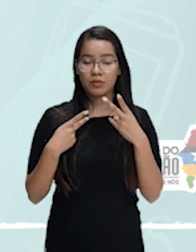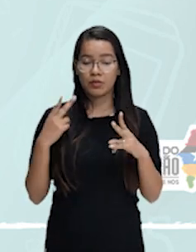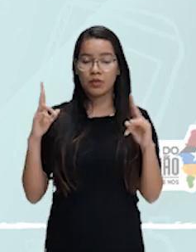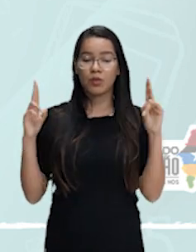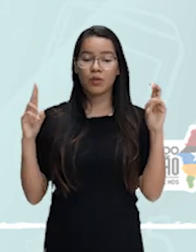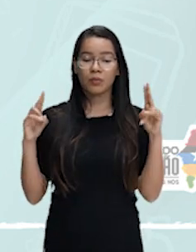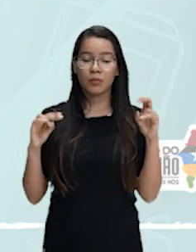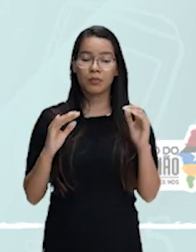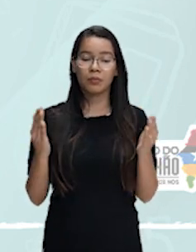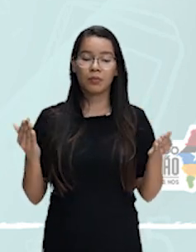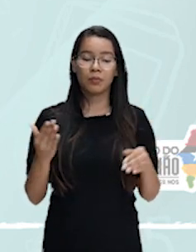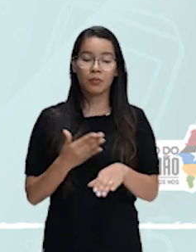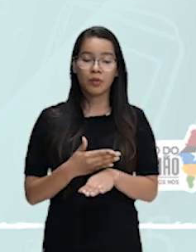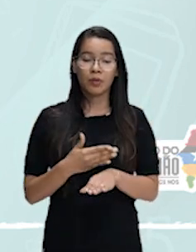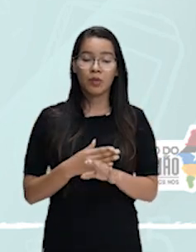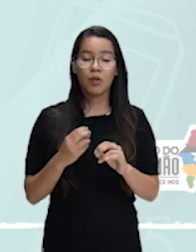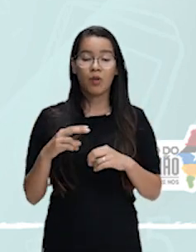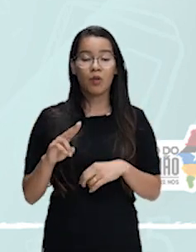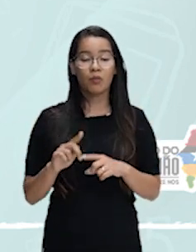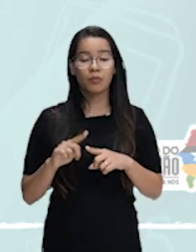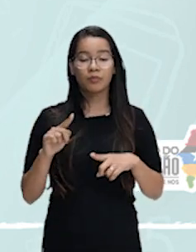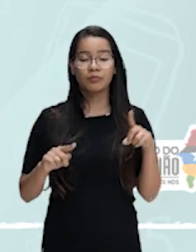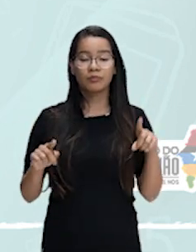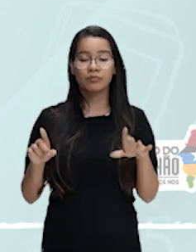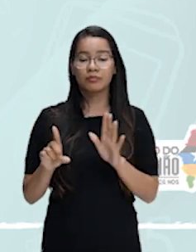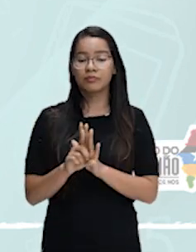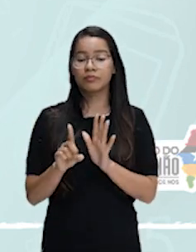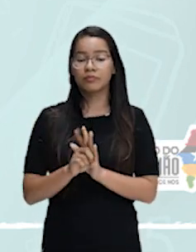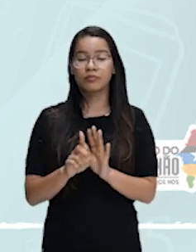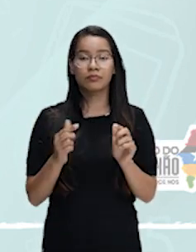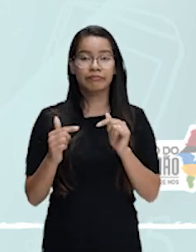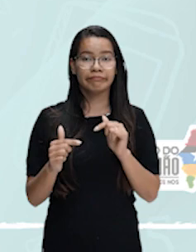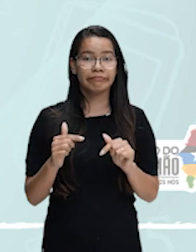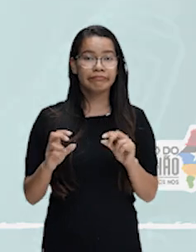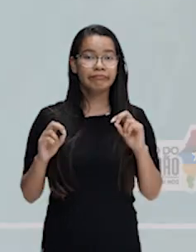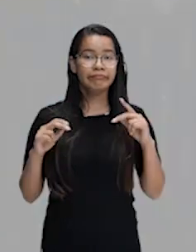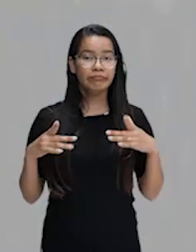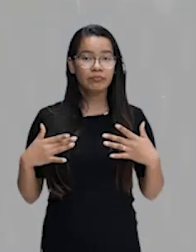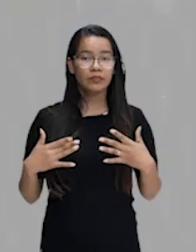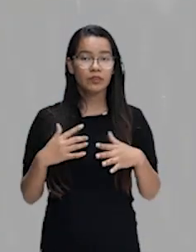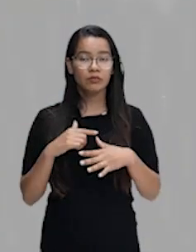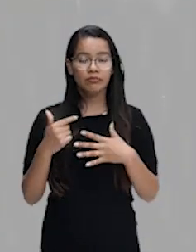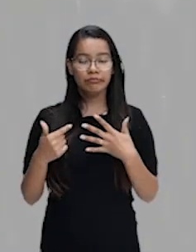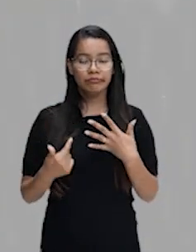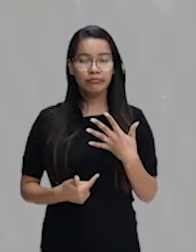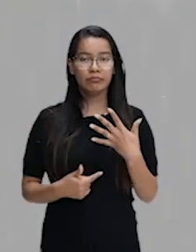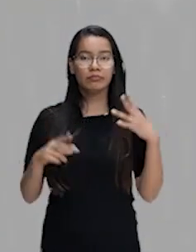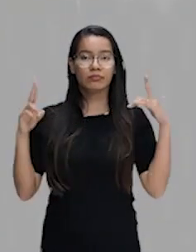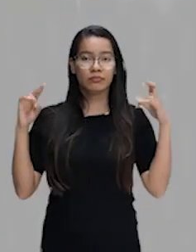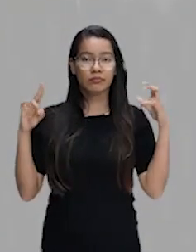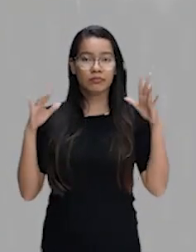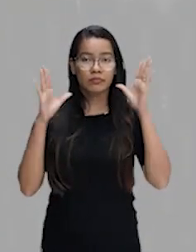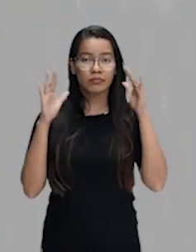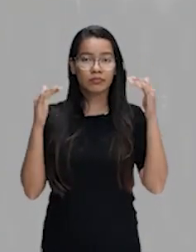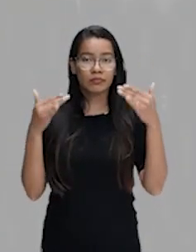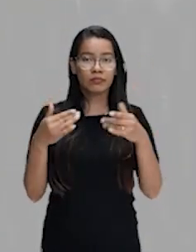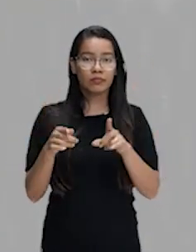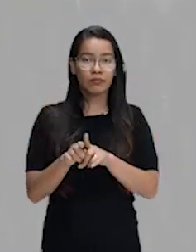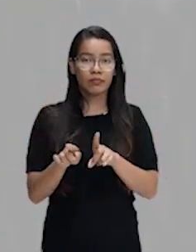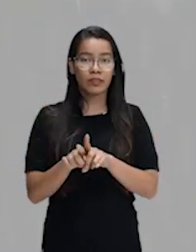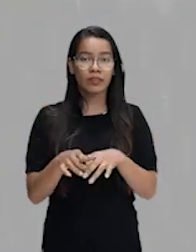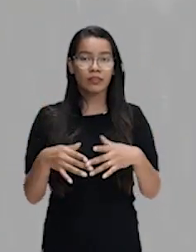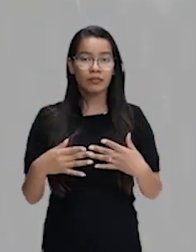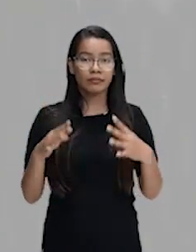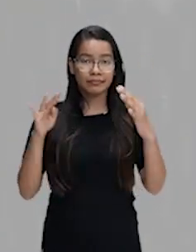a modernização ou flexibilização das leis do trabalho. Então são esses 5 tópicos. Fica ligado, fica atento,